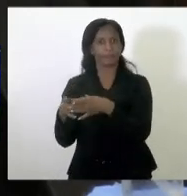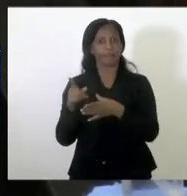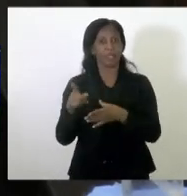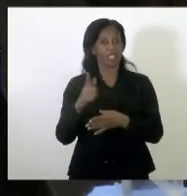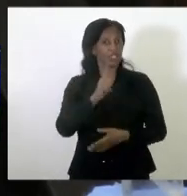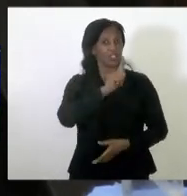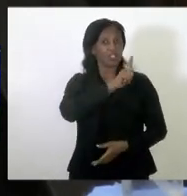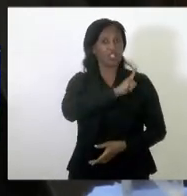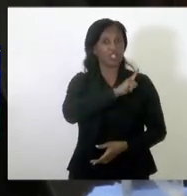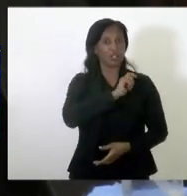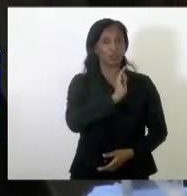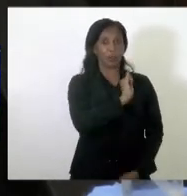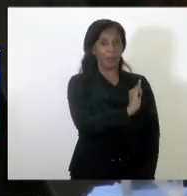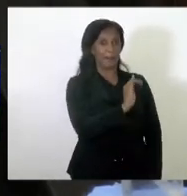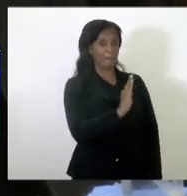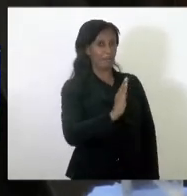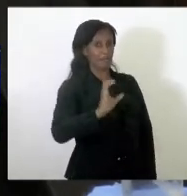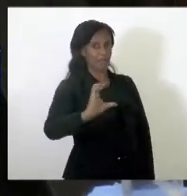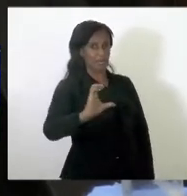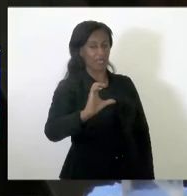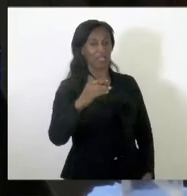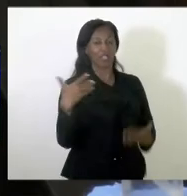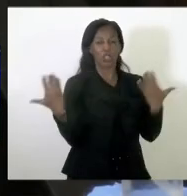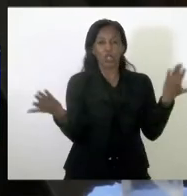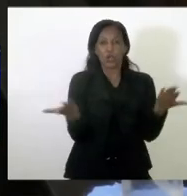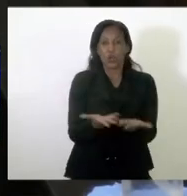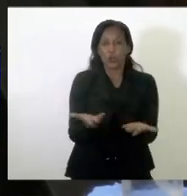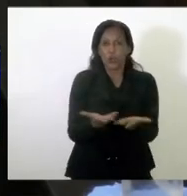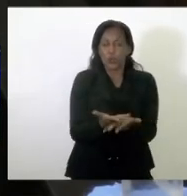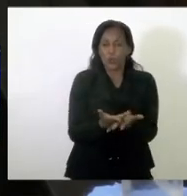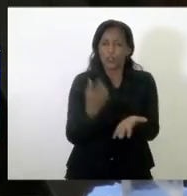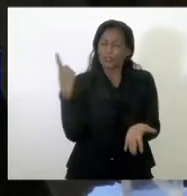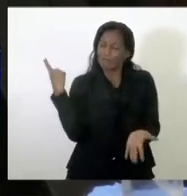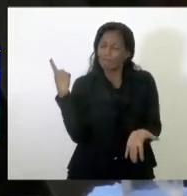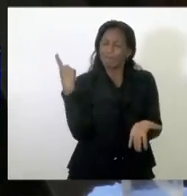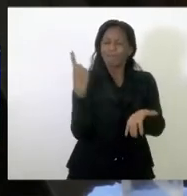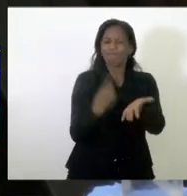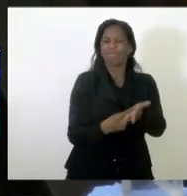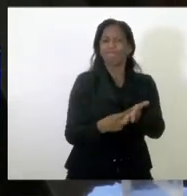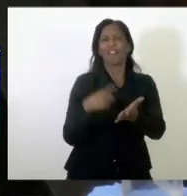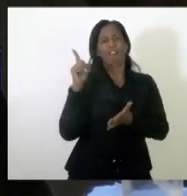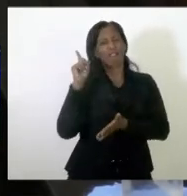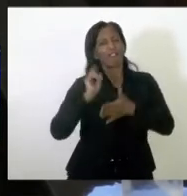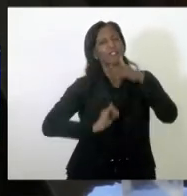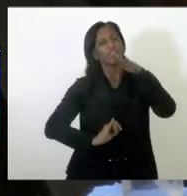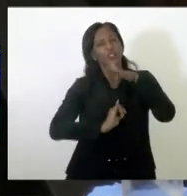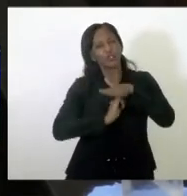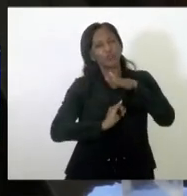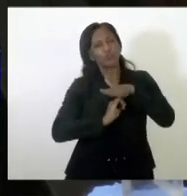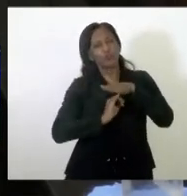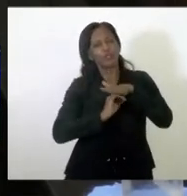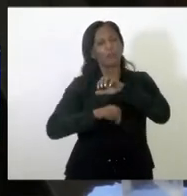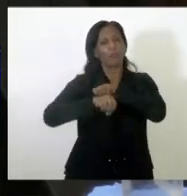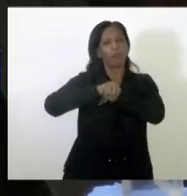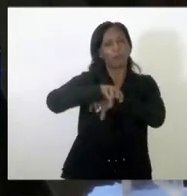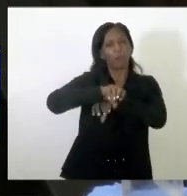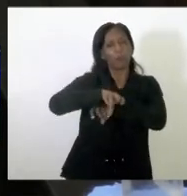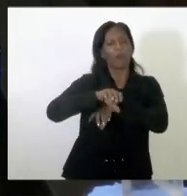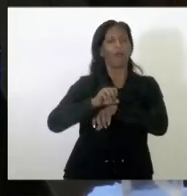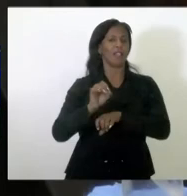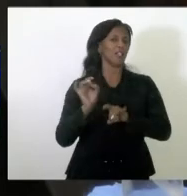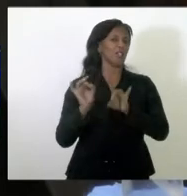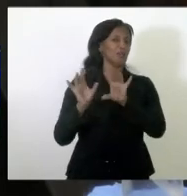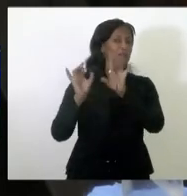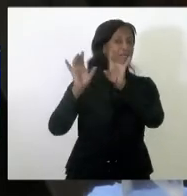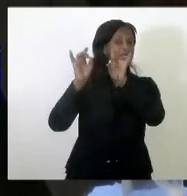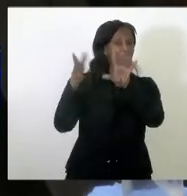gestões do IBC, que culminaram hoje nesse momento marcante para aquela instituição e para a educação especial, para a